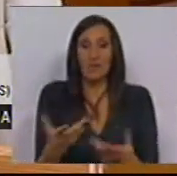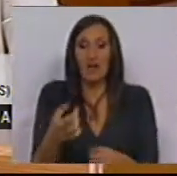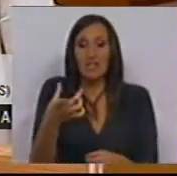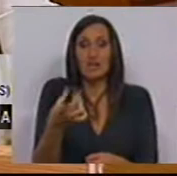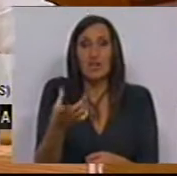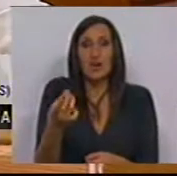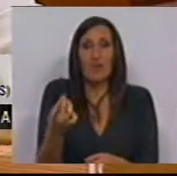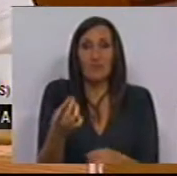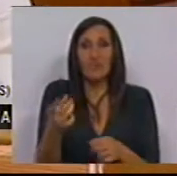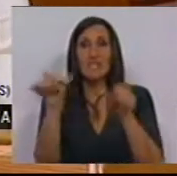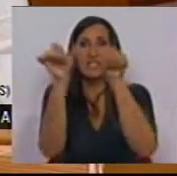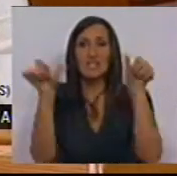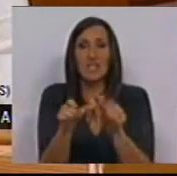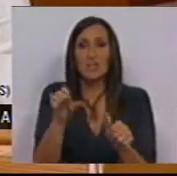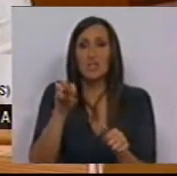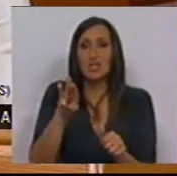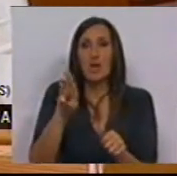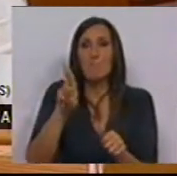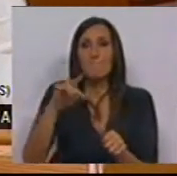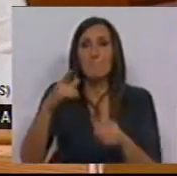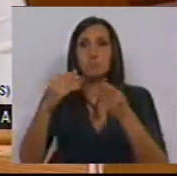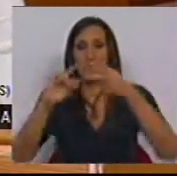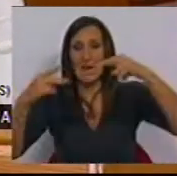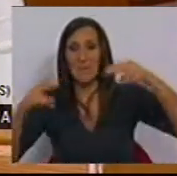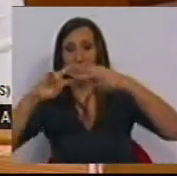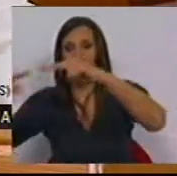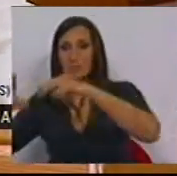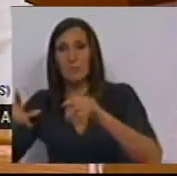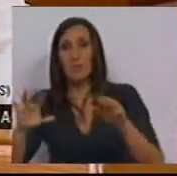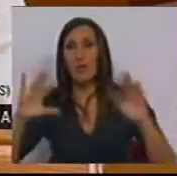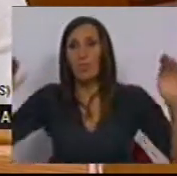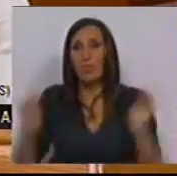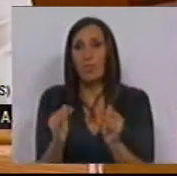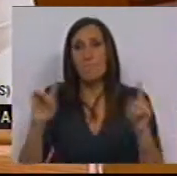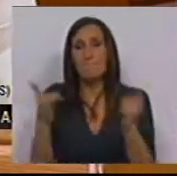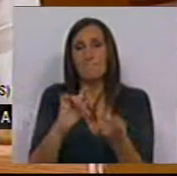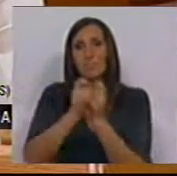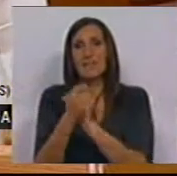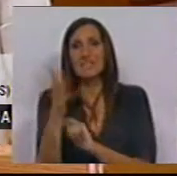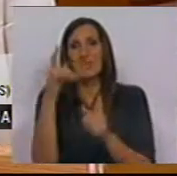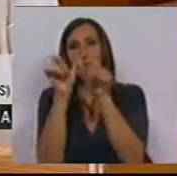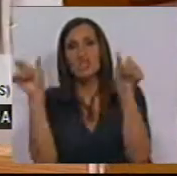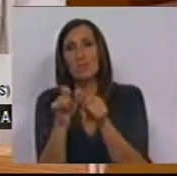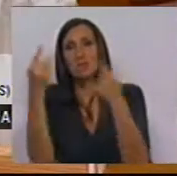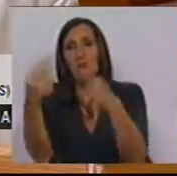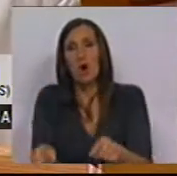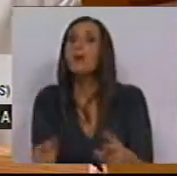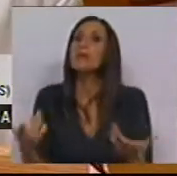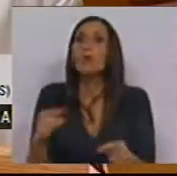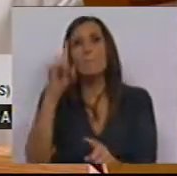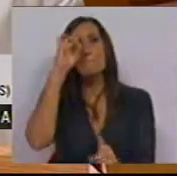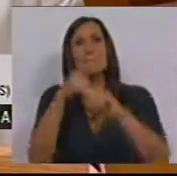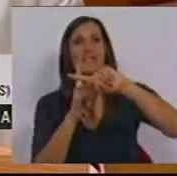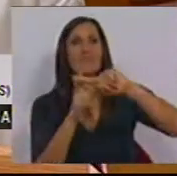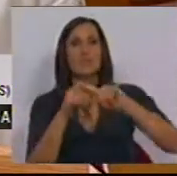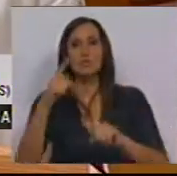sistemas multimunicipais em 5 sistemas de maior dimensão, maximizando ganhos de escala e de gama, com benefícios